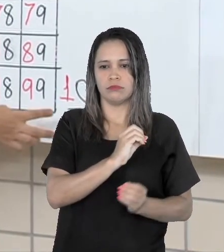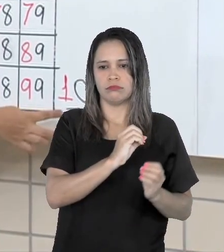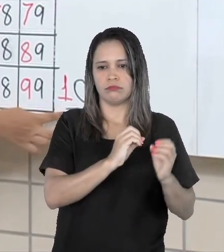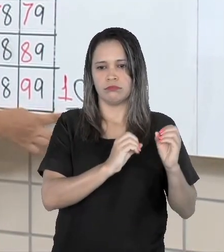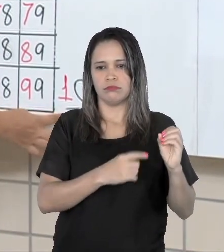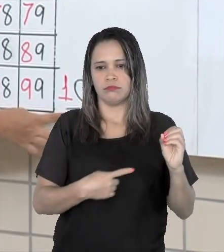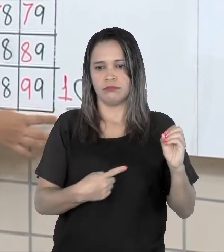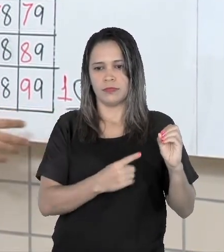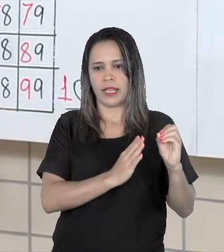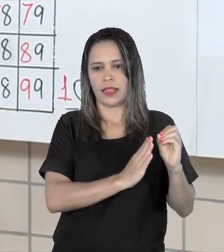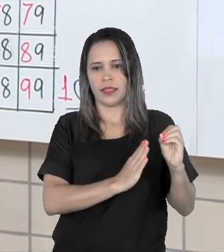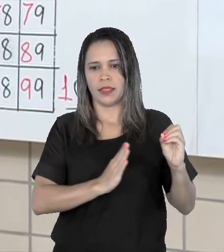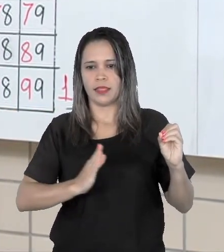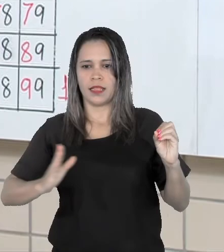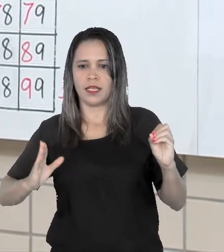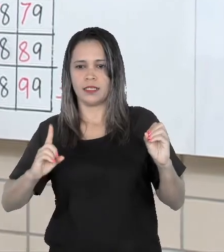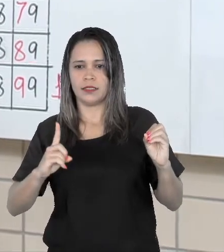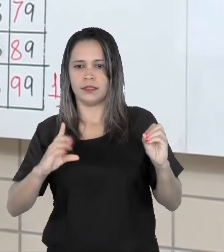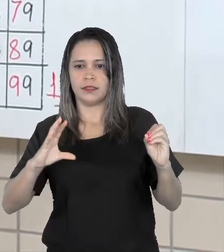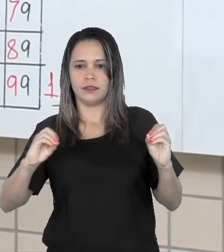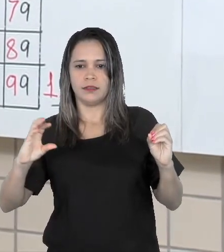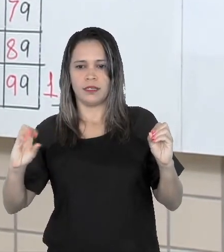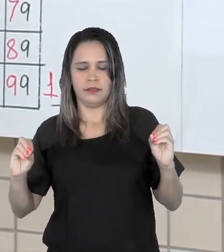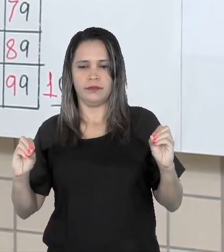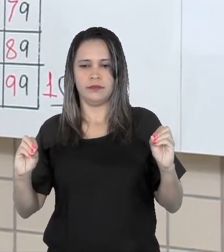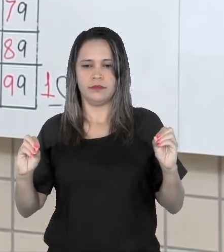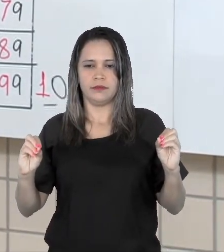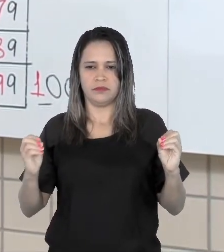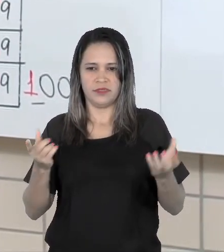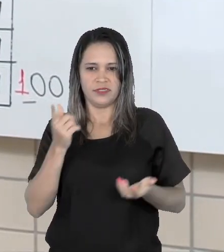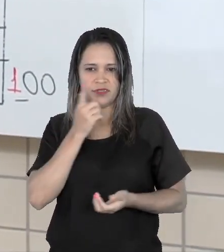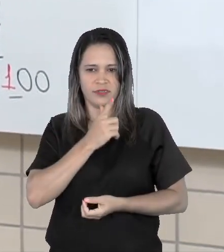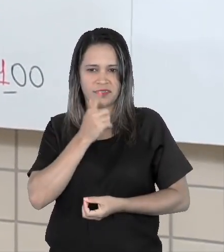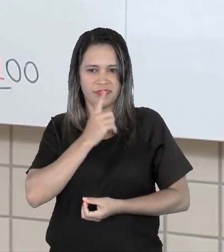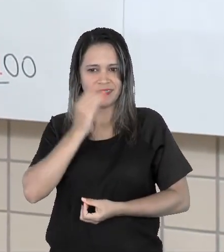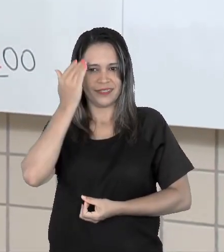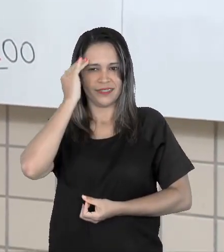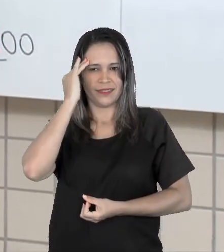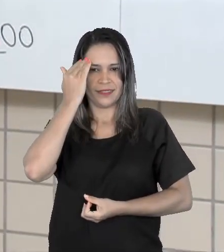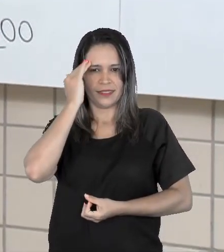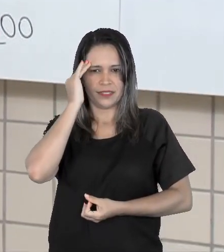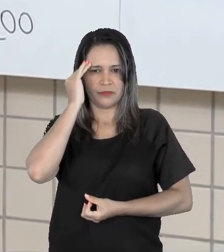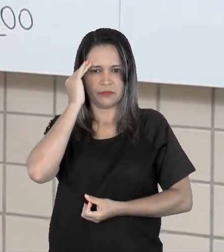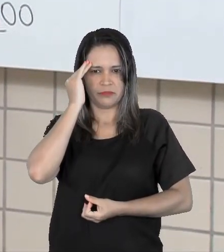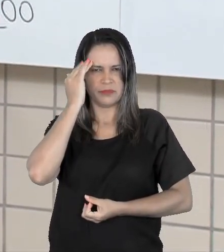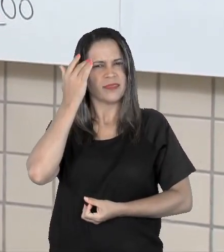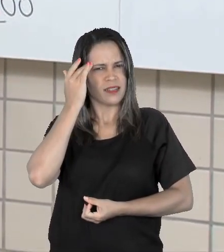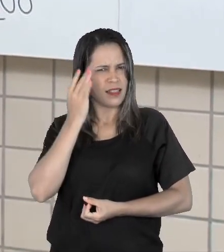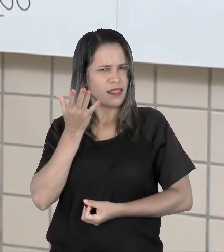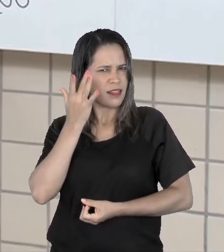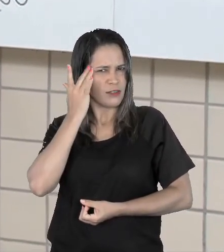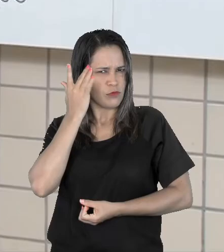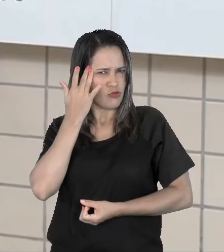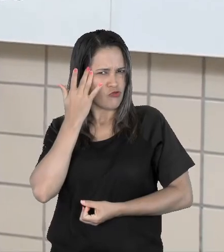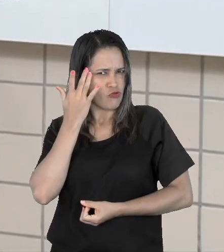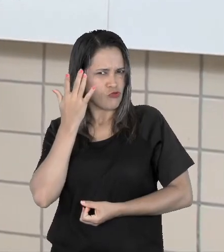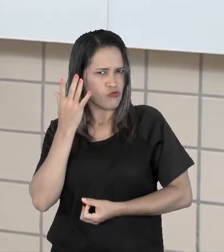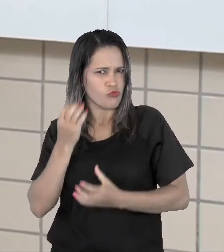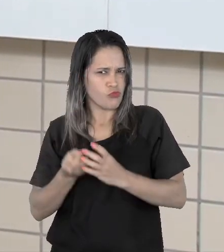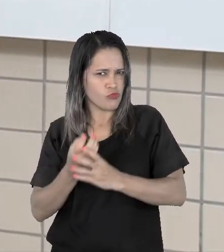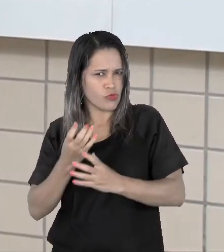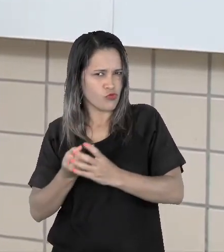a 100. E aí, vocês conseguiram entender? Deu para entender a formação dos